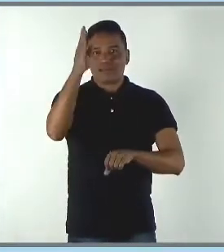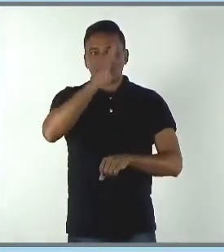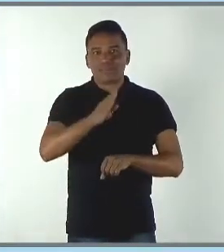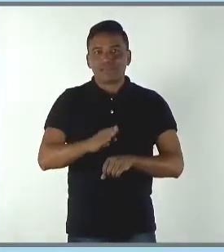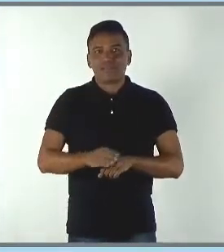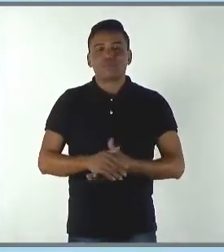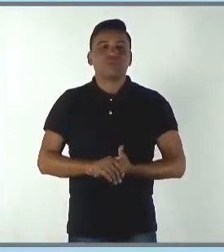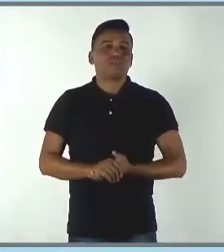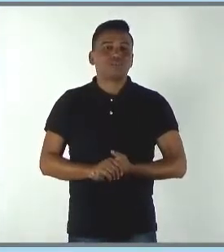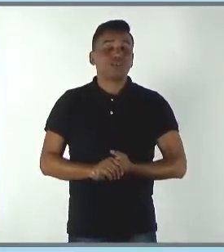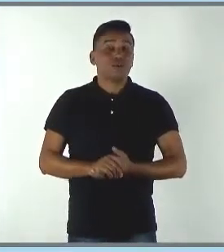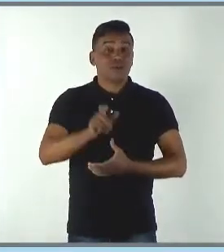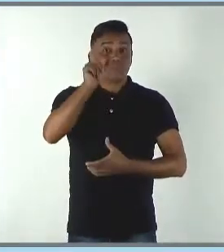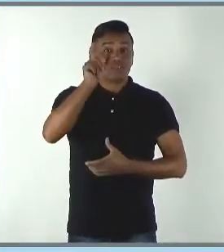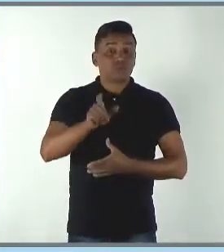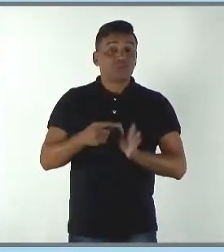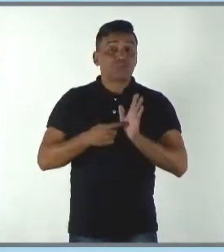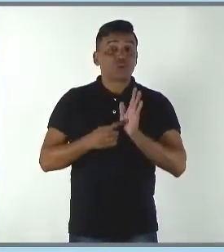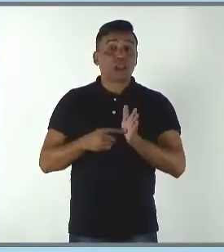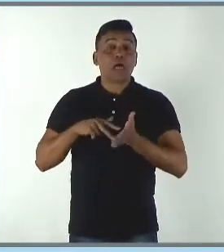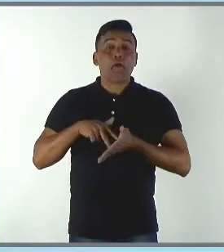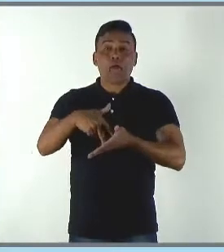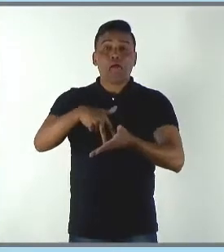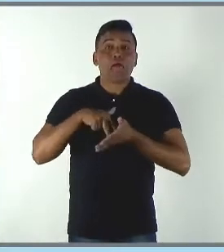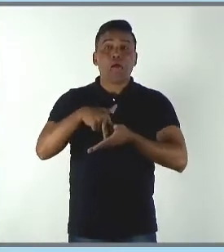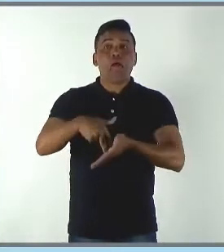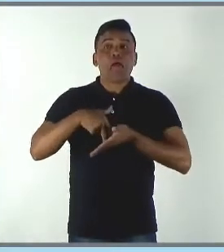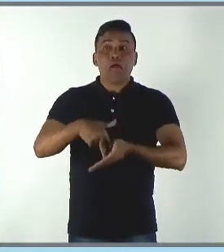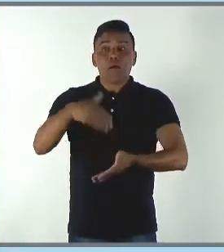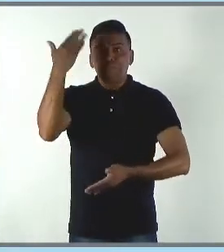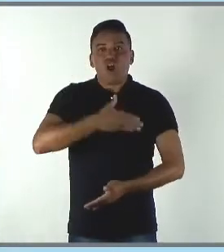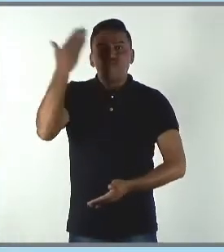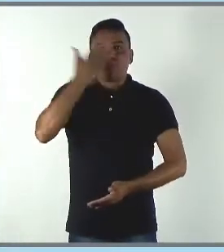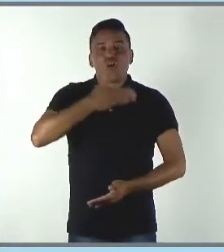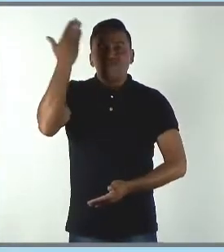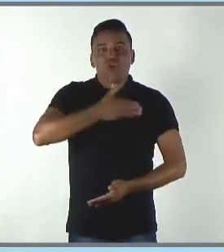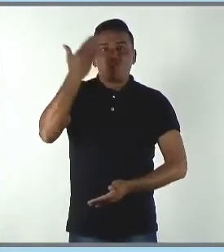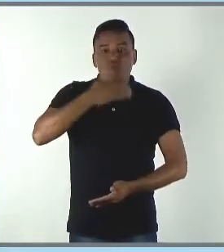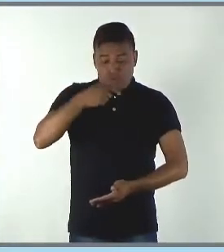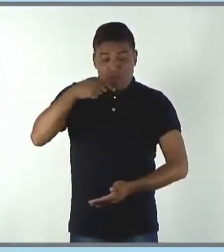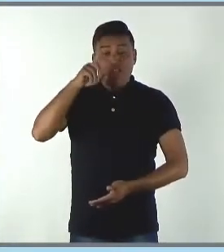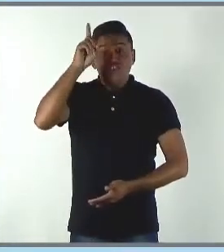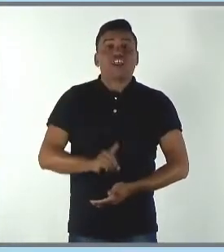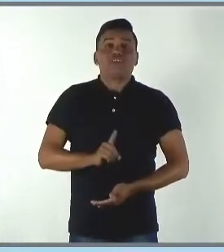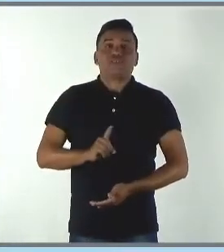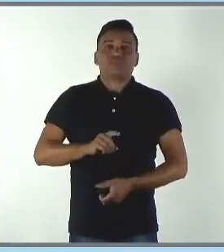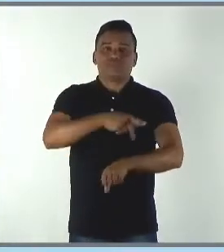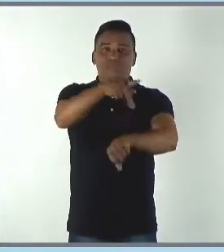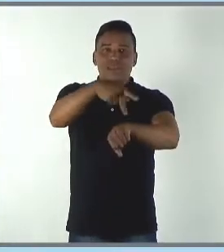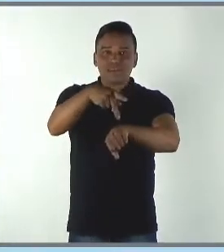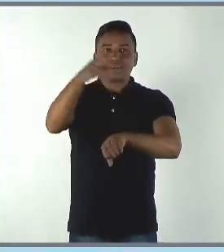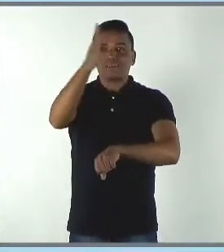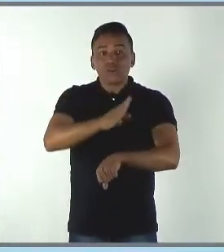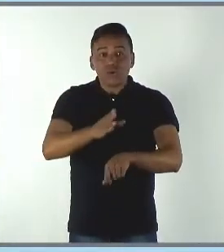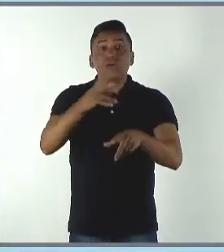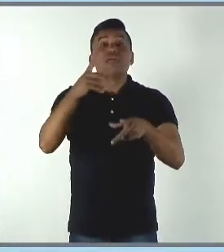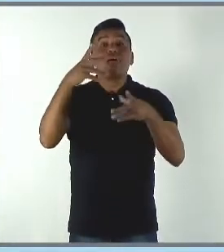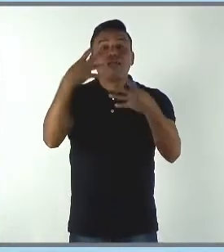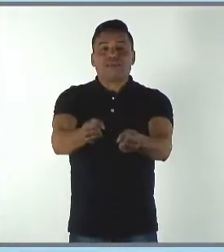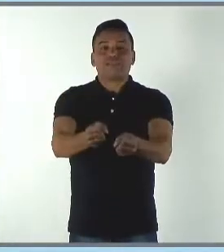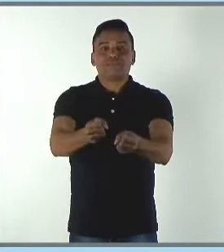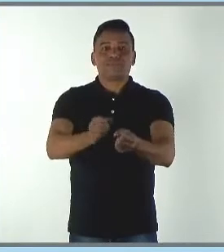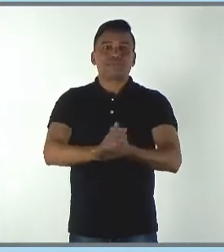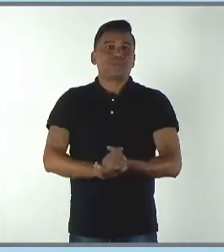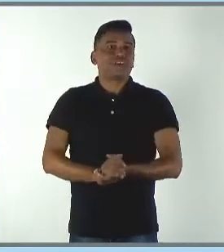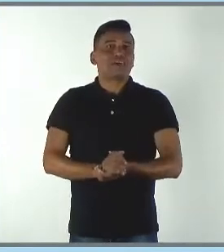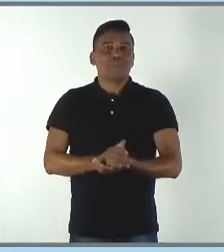se afirmar como brasileiro. Precisa provar que pertence a esse território. Porque a qualquer momento ele pode ser mandado